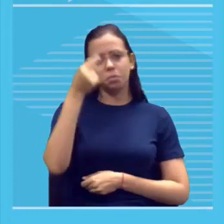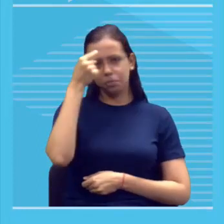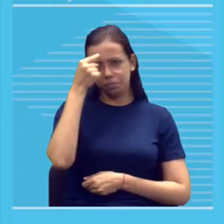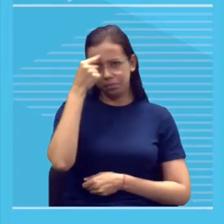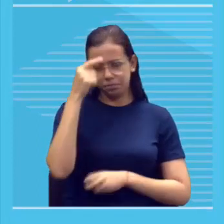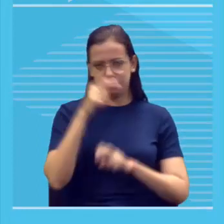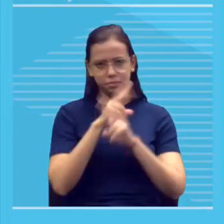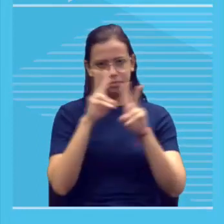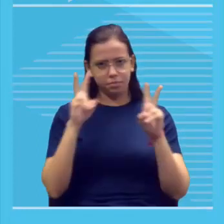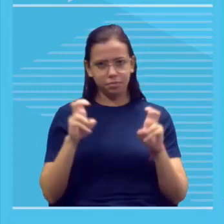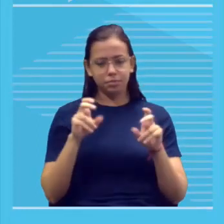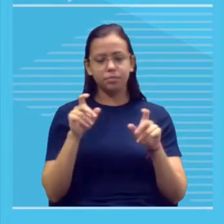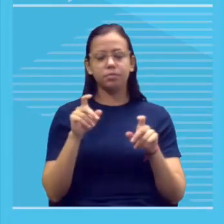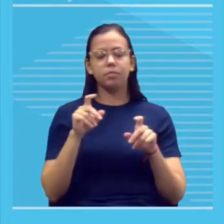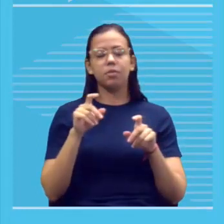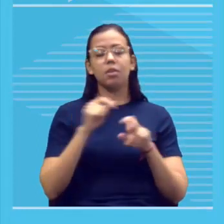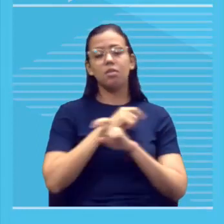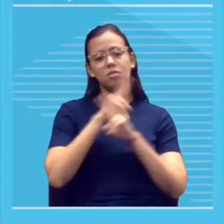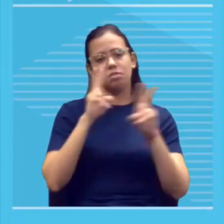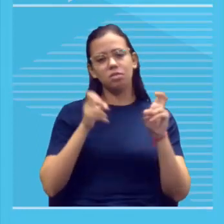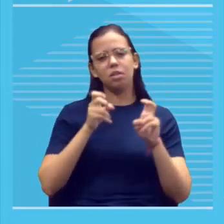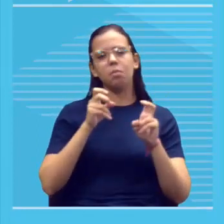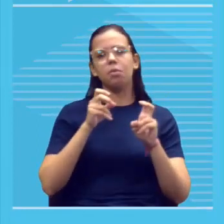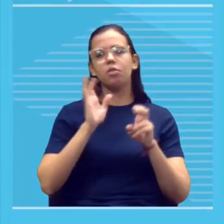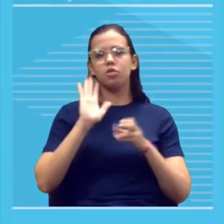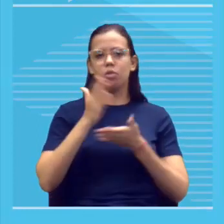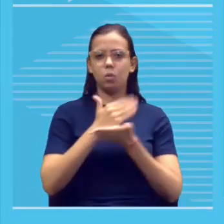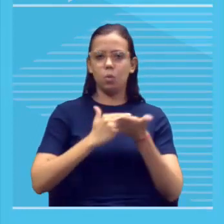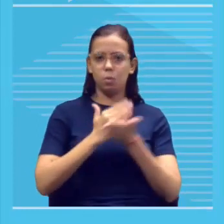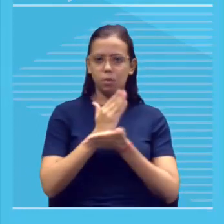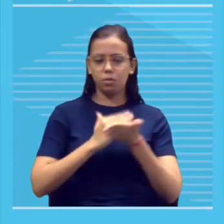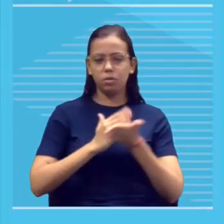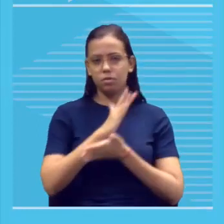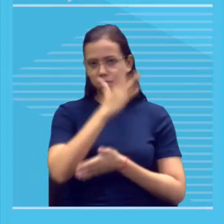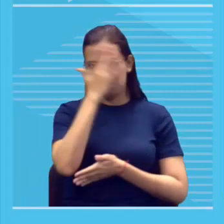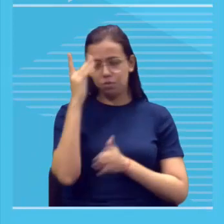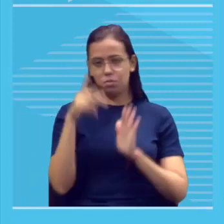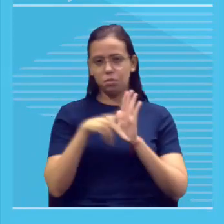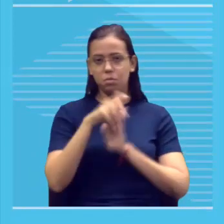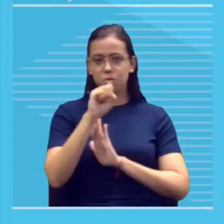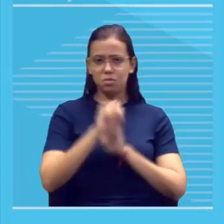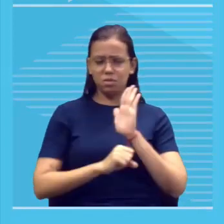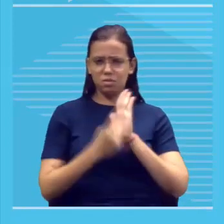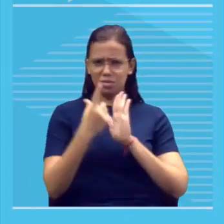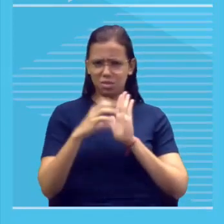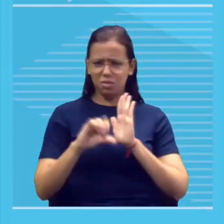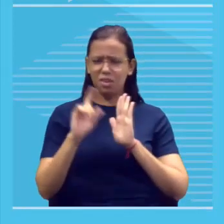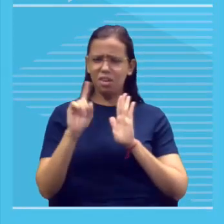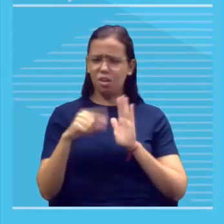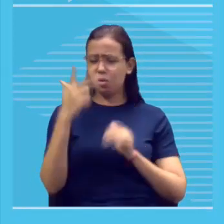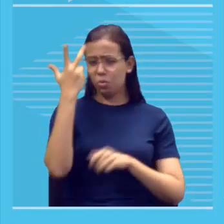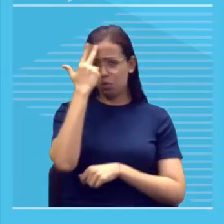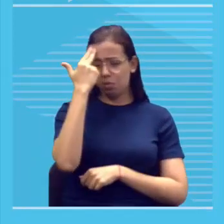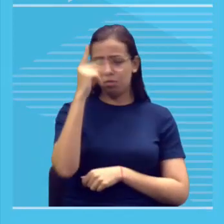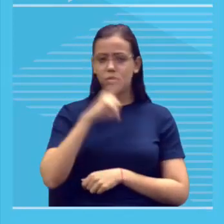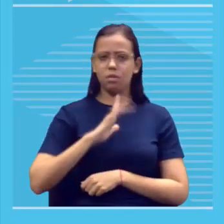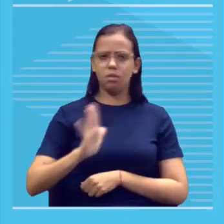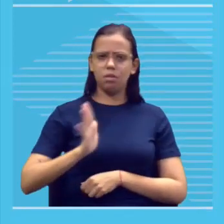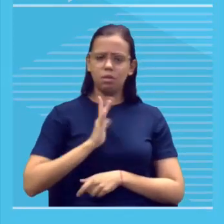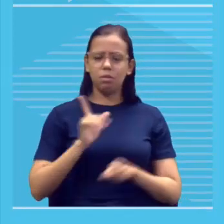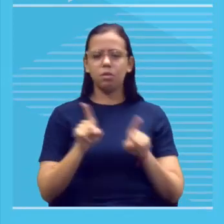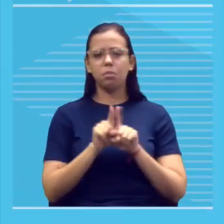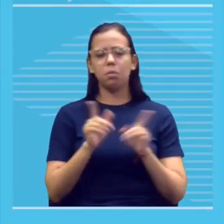já inquietava as pessoas perdão no século 19 é natural que haja ricos e pobres que haja